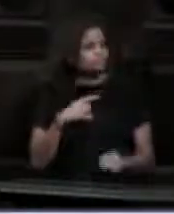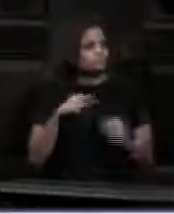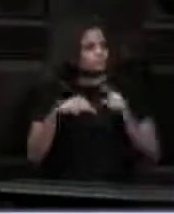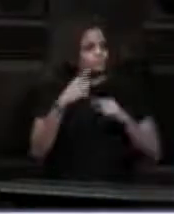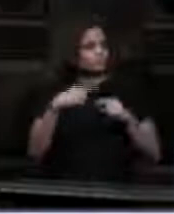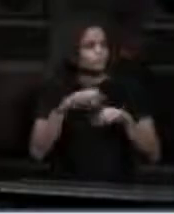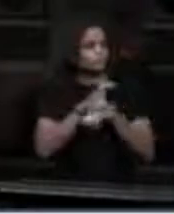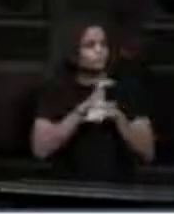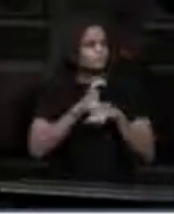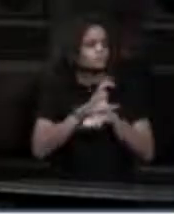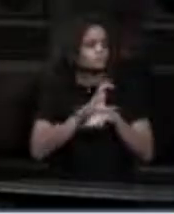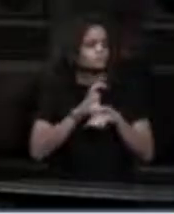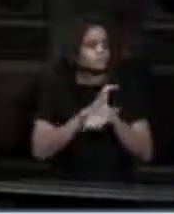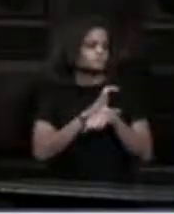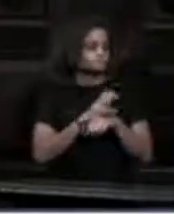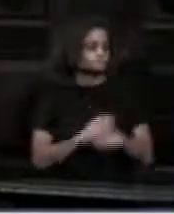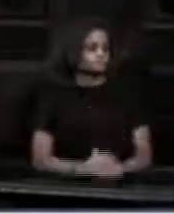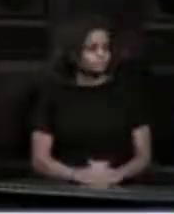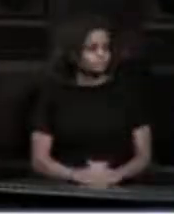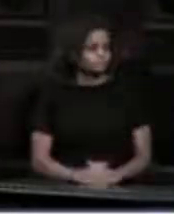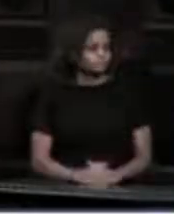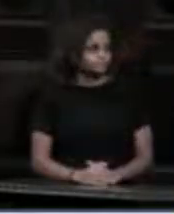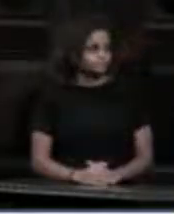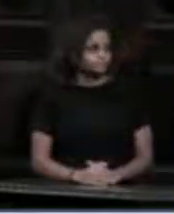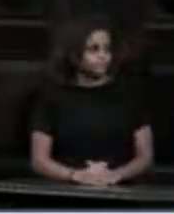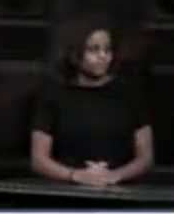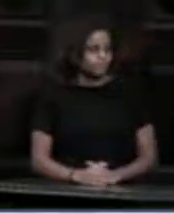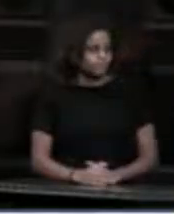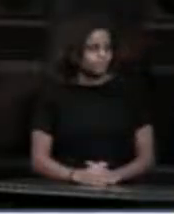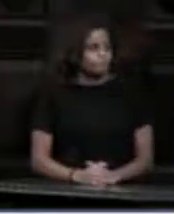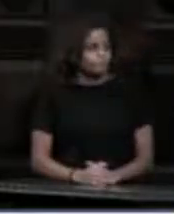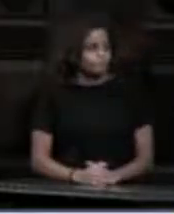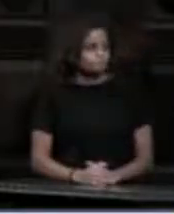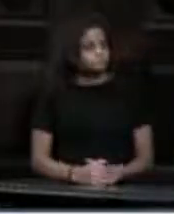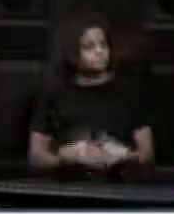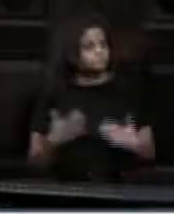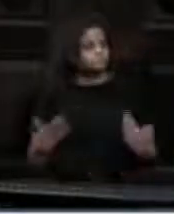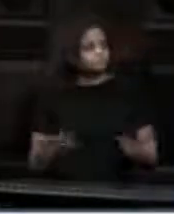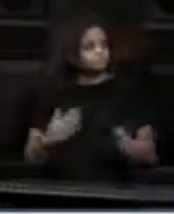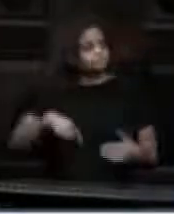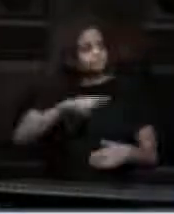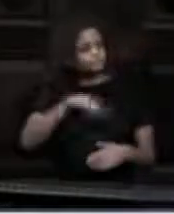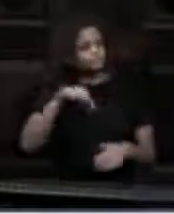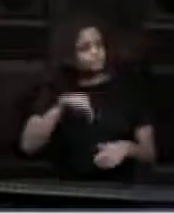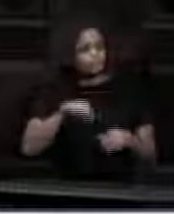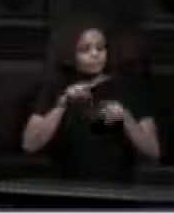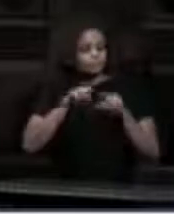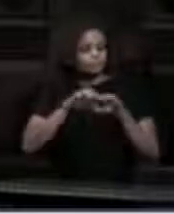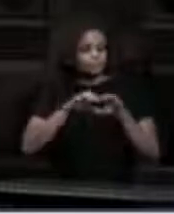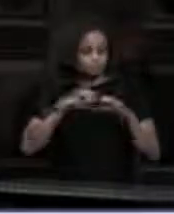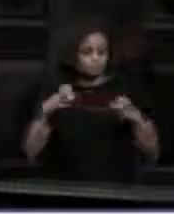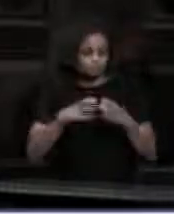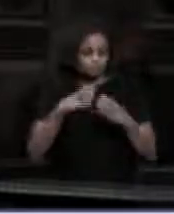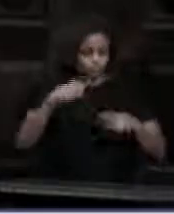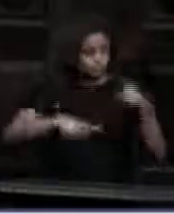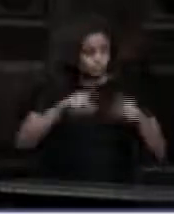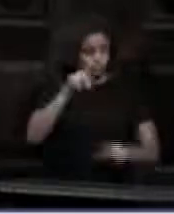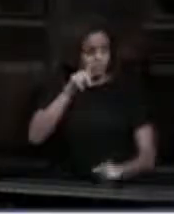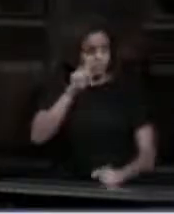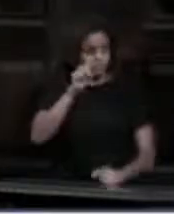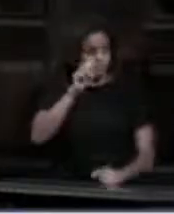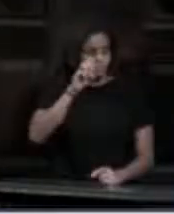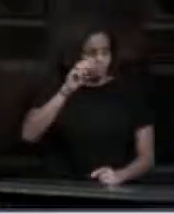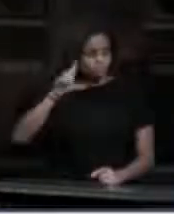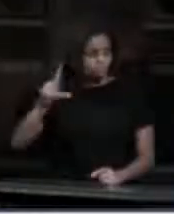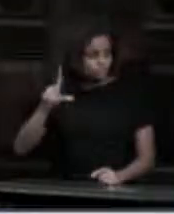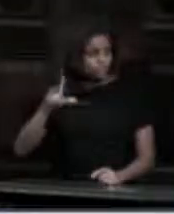direito à privacidade, à integridade física e etc. Então, nós da bancada do PSOL apresentamos